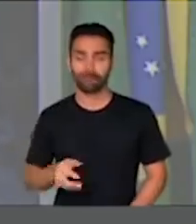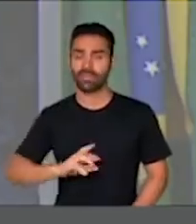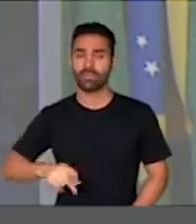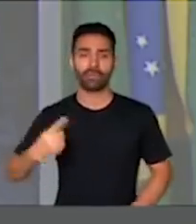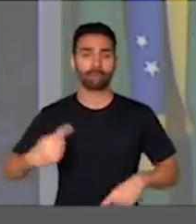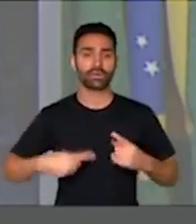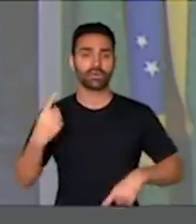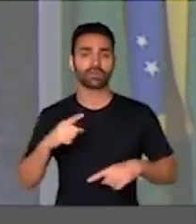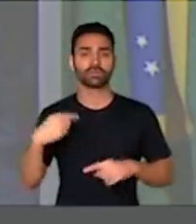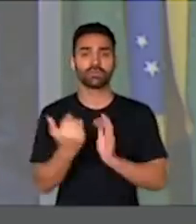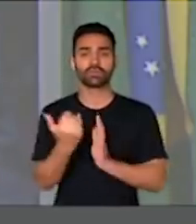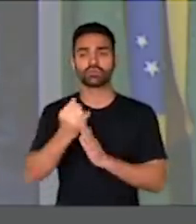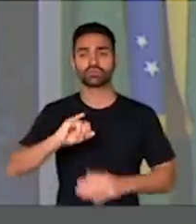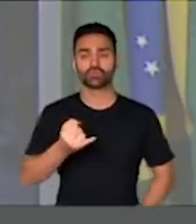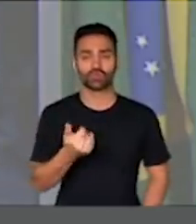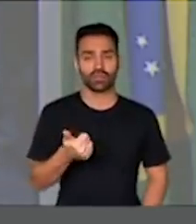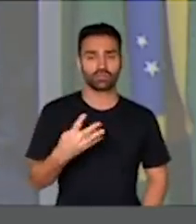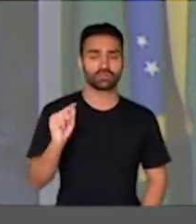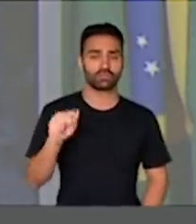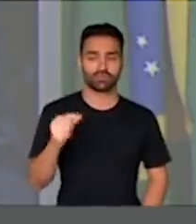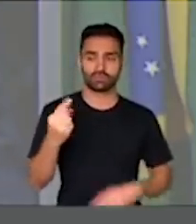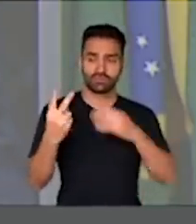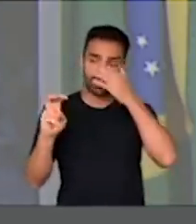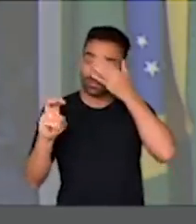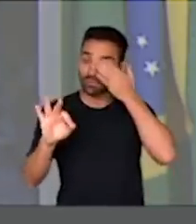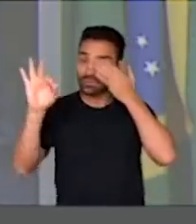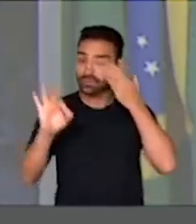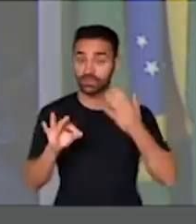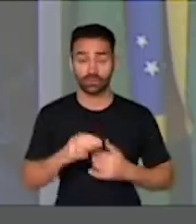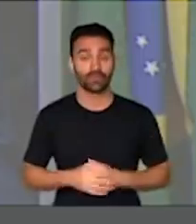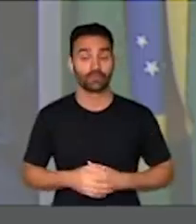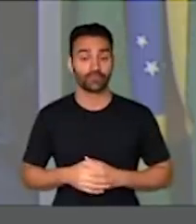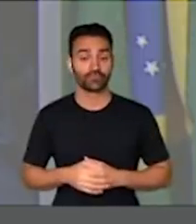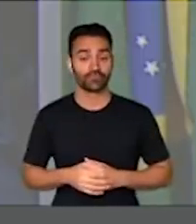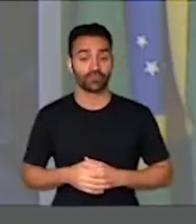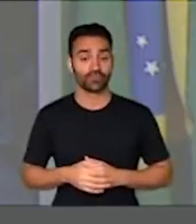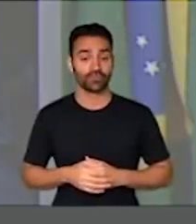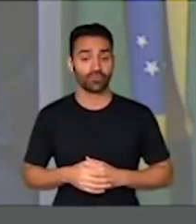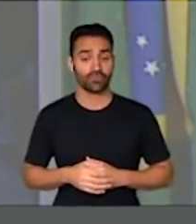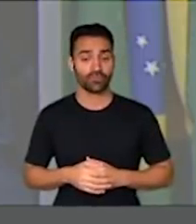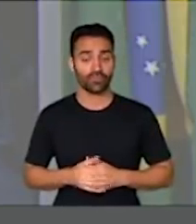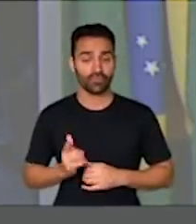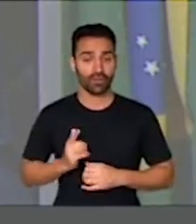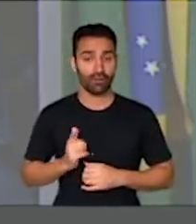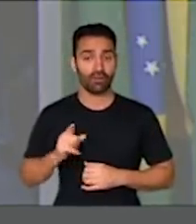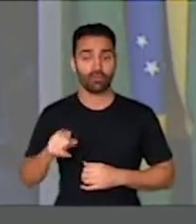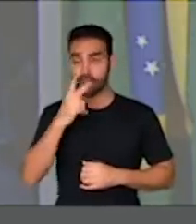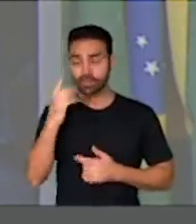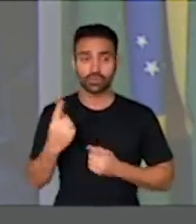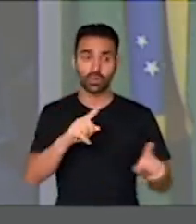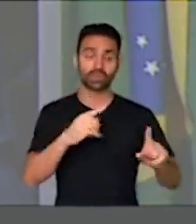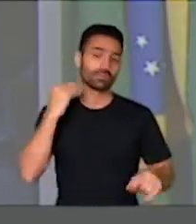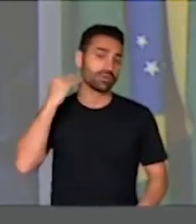que levou a taxa de juros para 14.25 por cento tendo um discurso supostamente contra os grandes